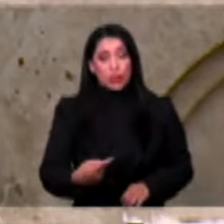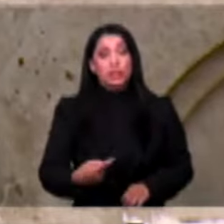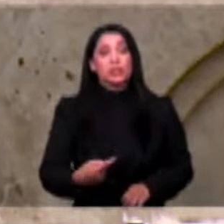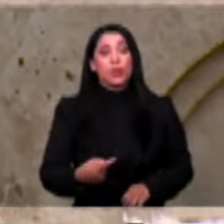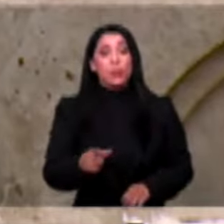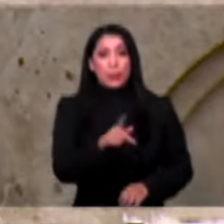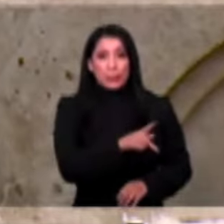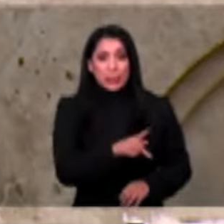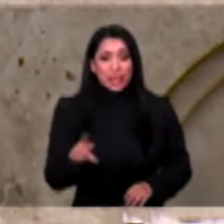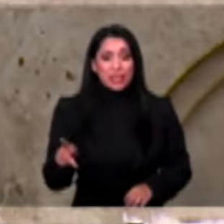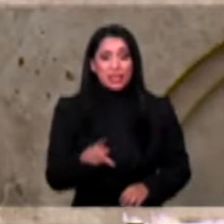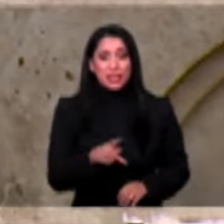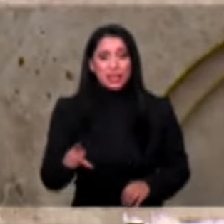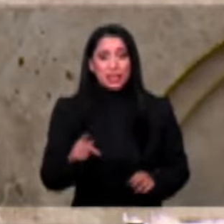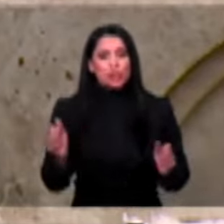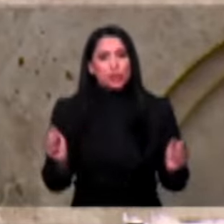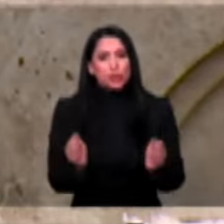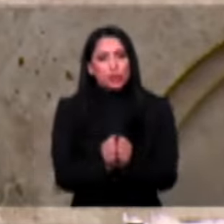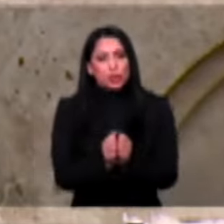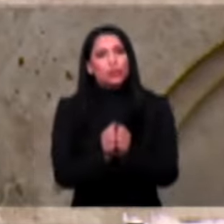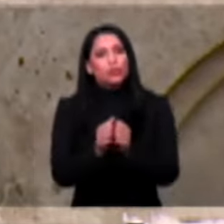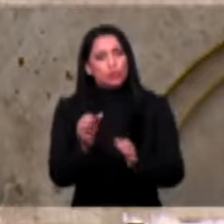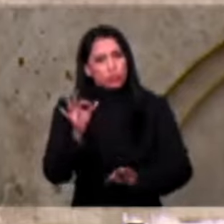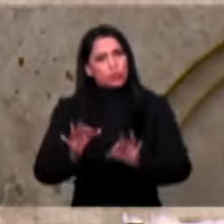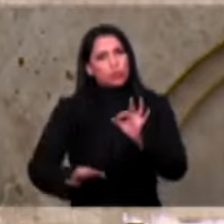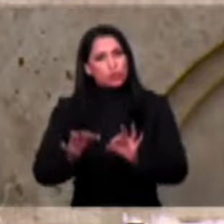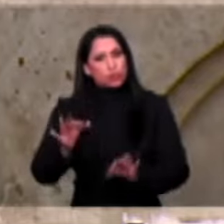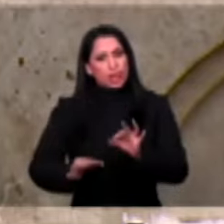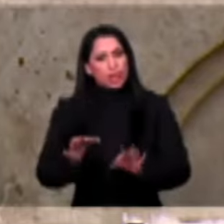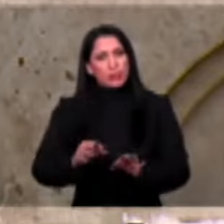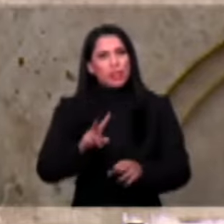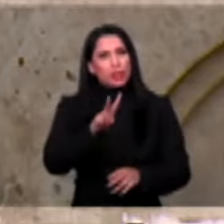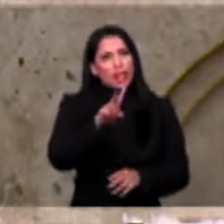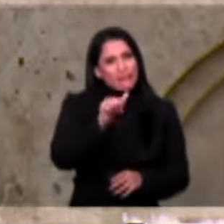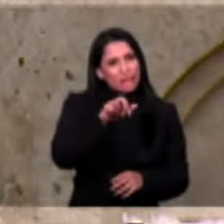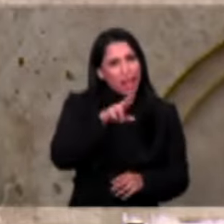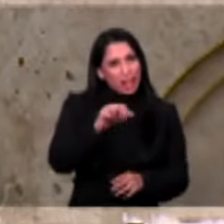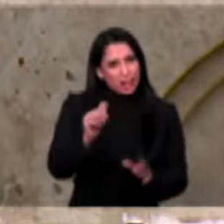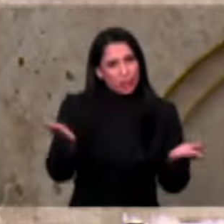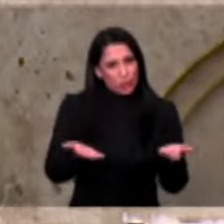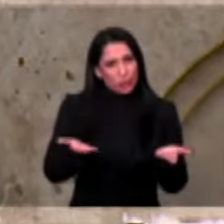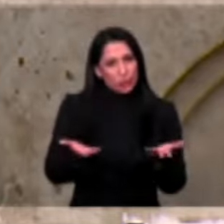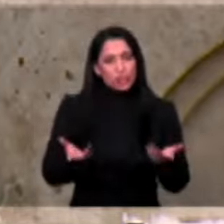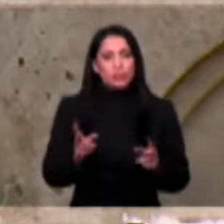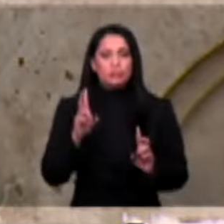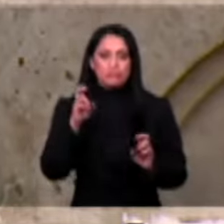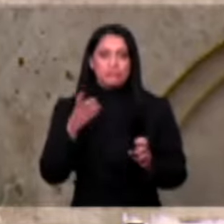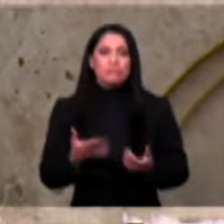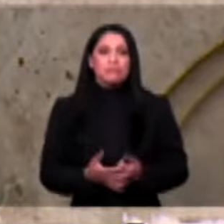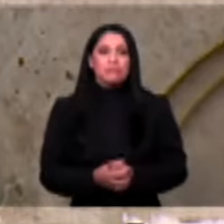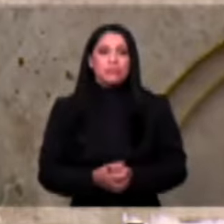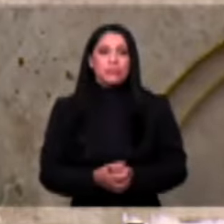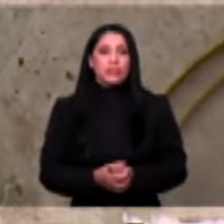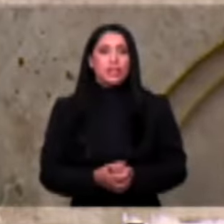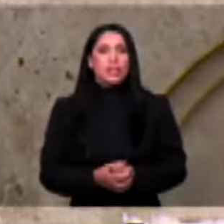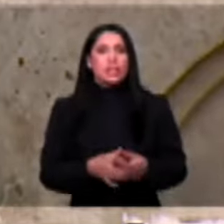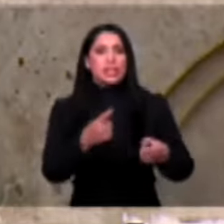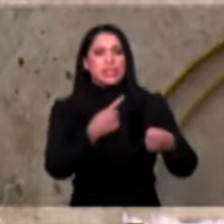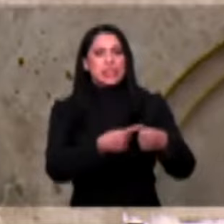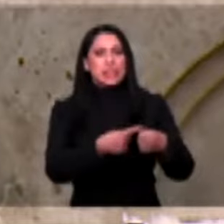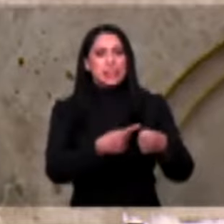de Conciliação e Julgamento, hoje titular de vara, em Ijuí, Santa Maria da Boca